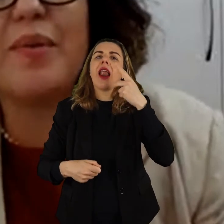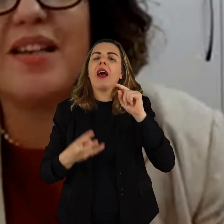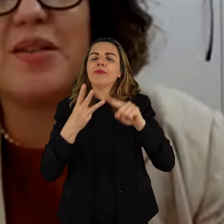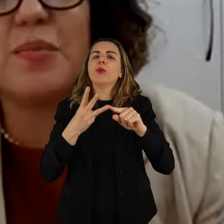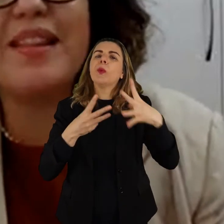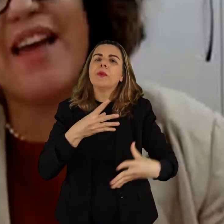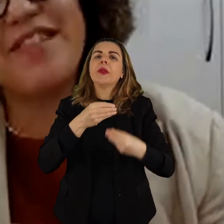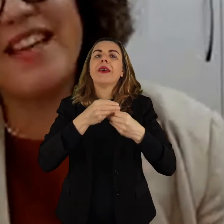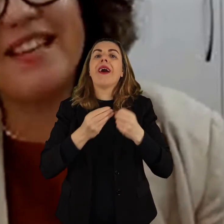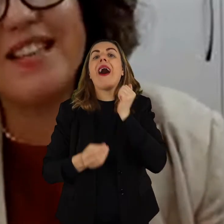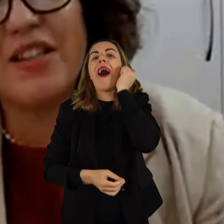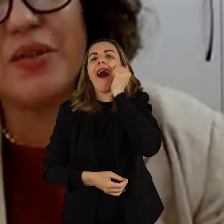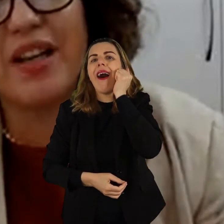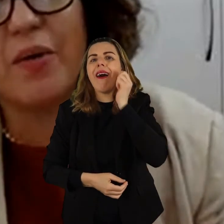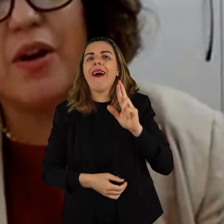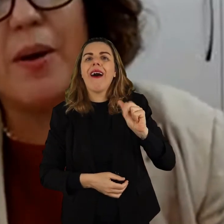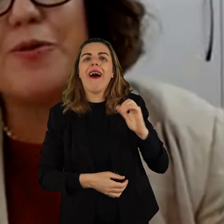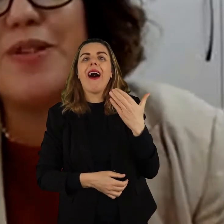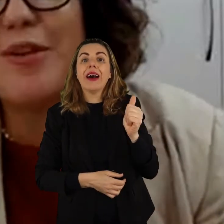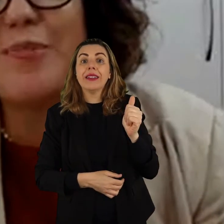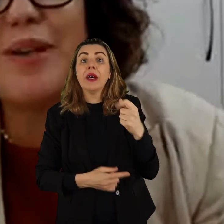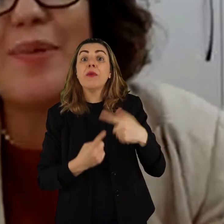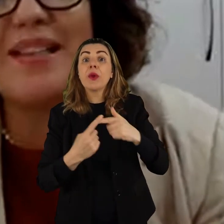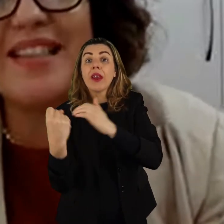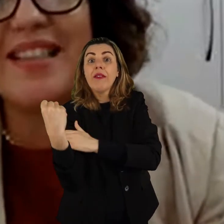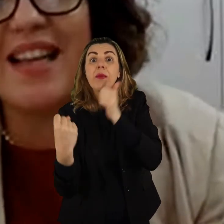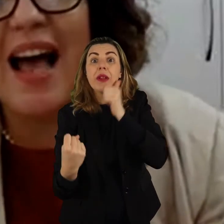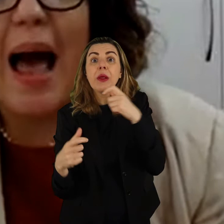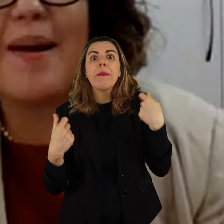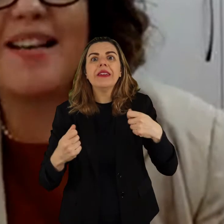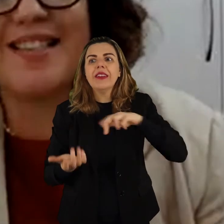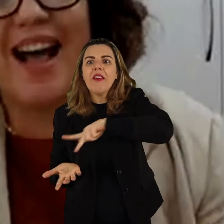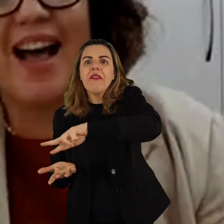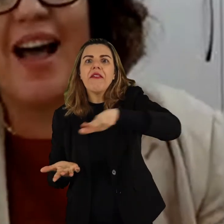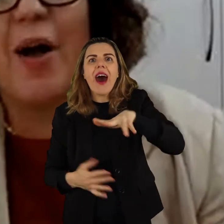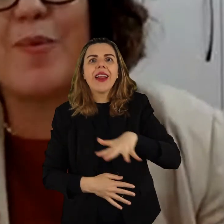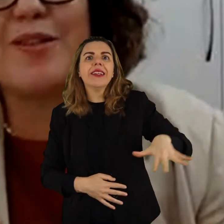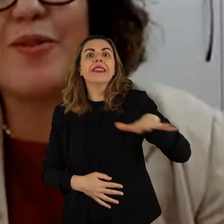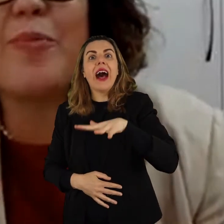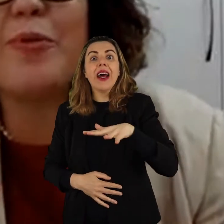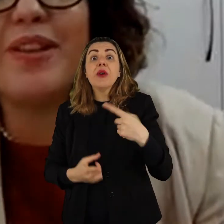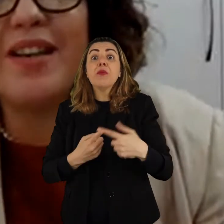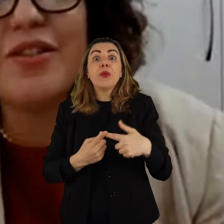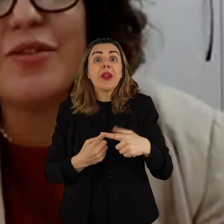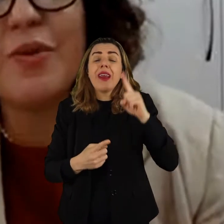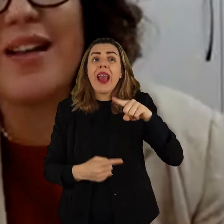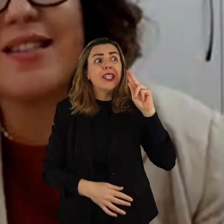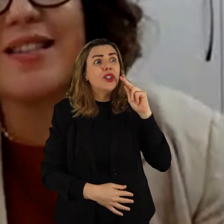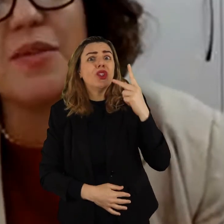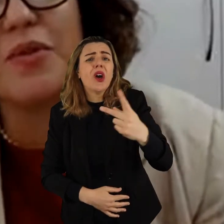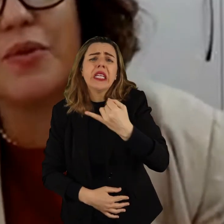O feminismo deve ser interseccional, justamente porque precisa abraçar uma história muito triste